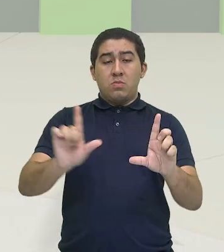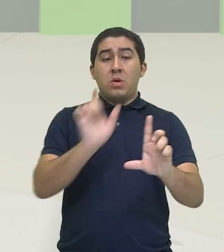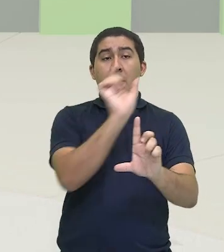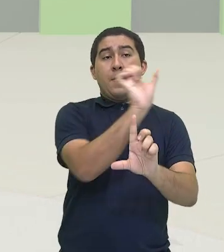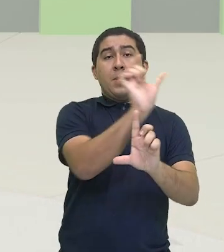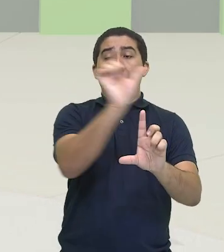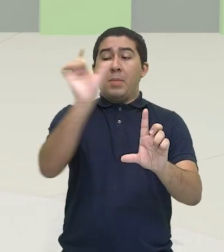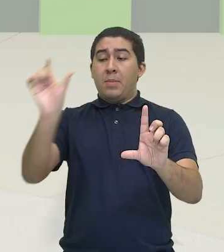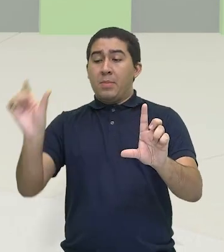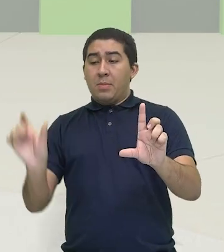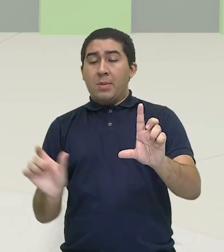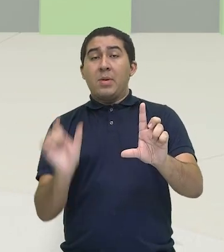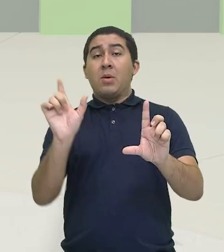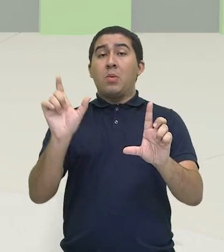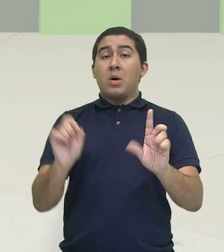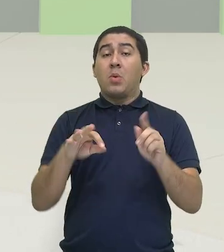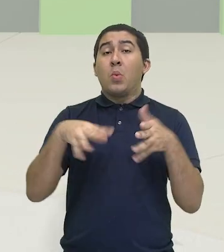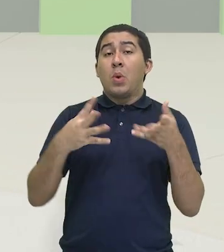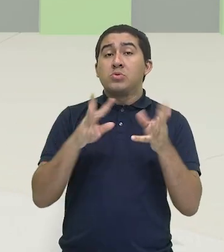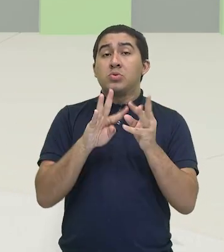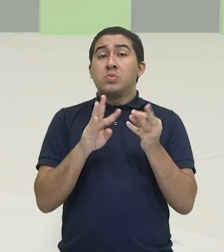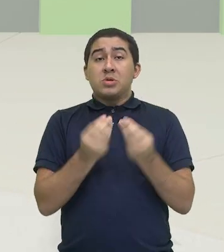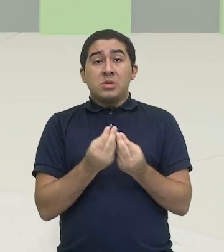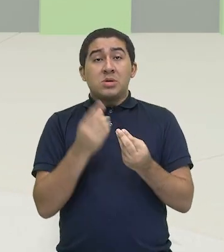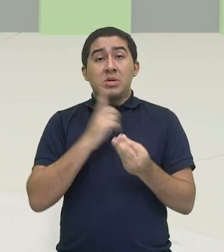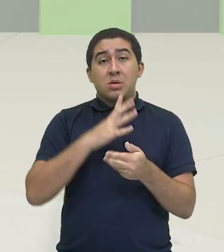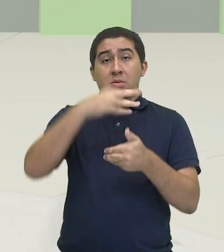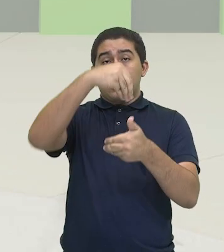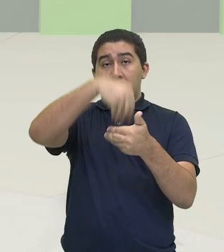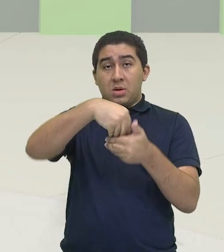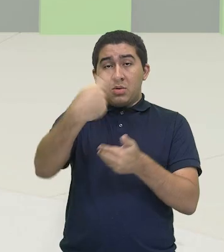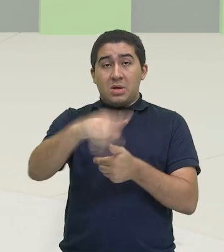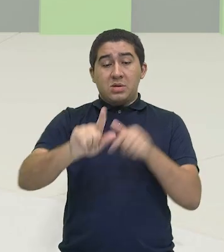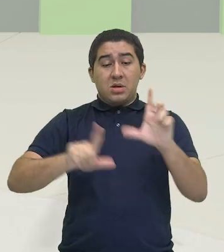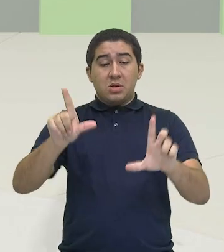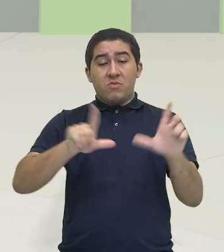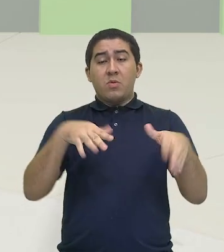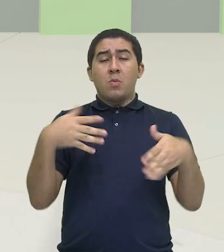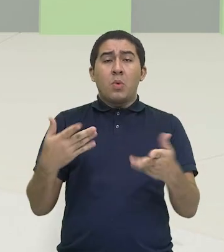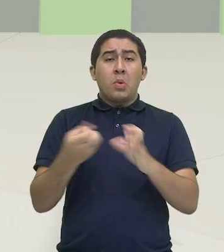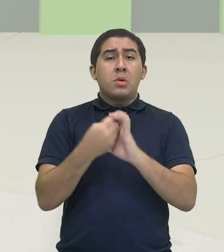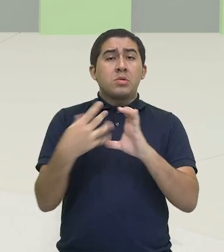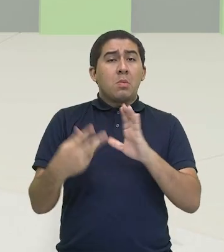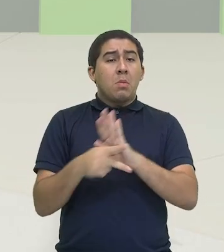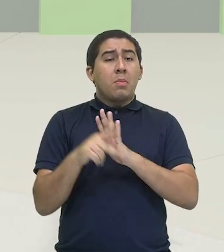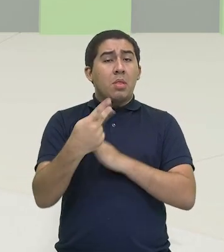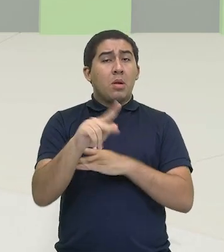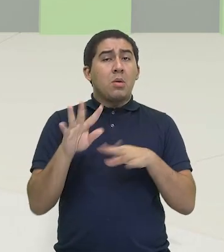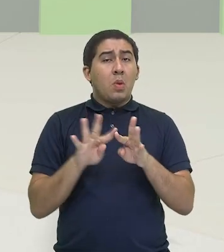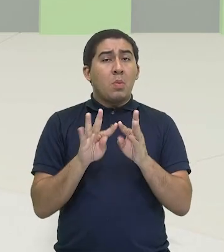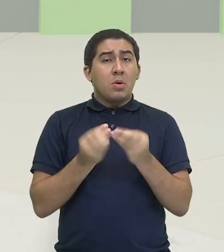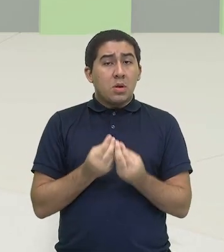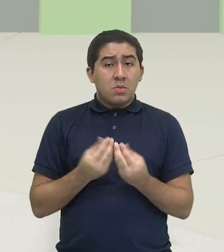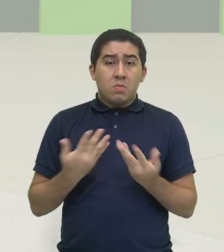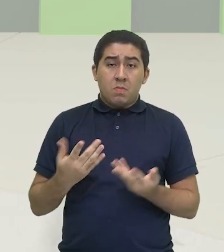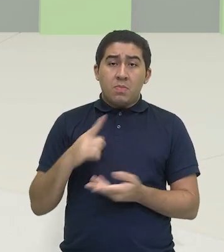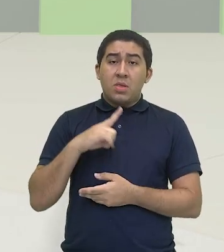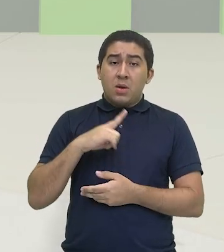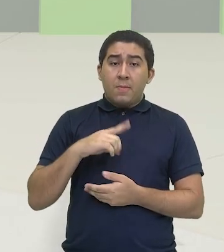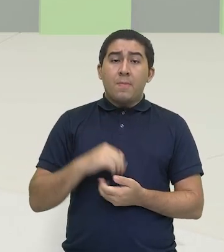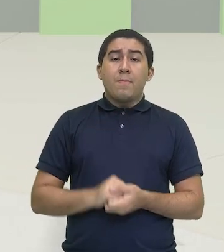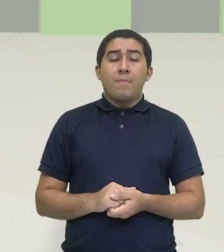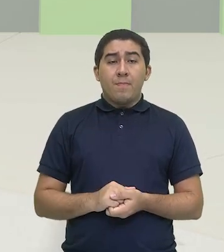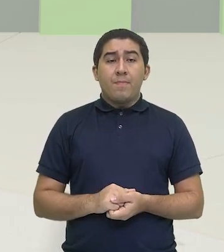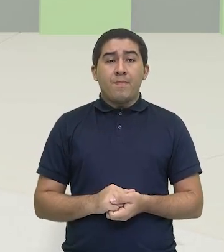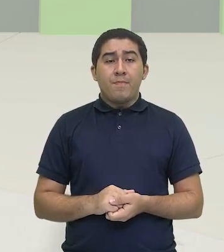de que ele é composto, quais são os elementos que compõem, que estão na composição dessa